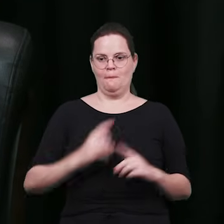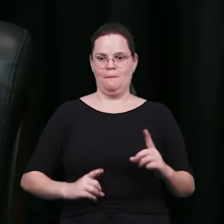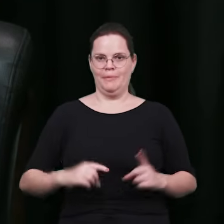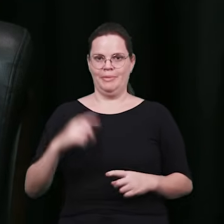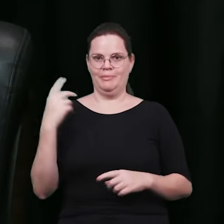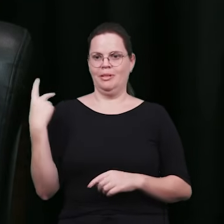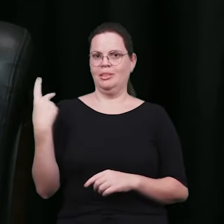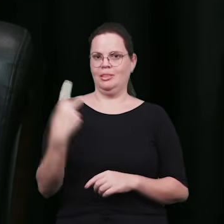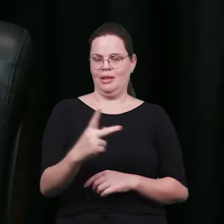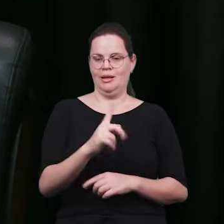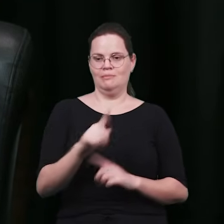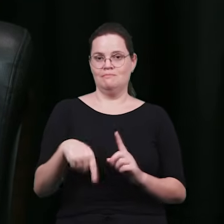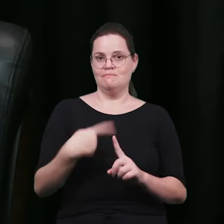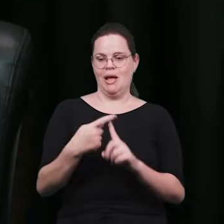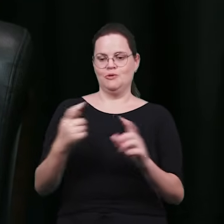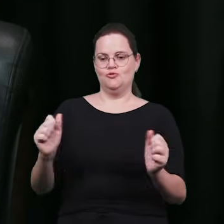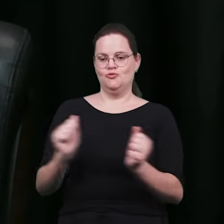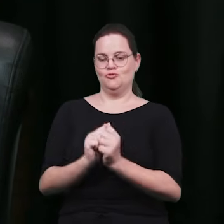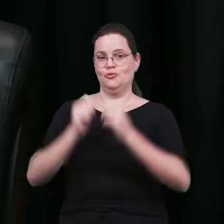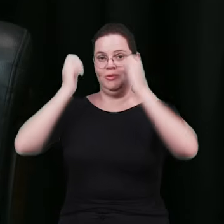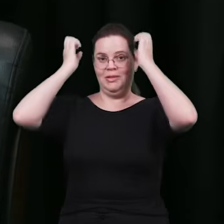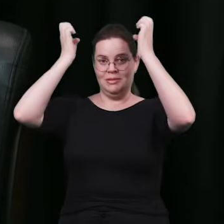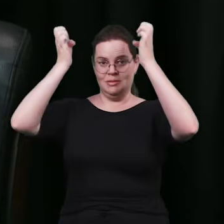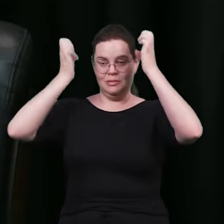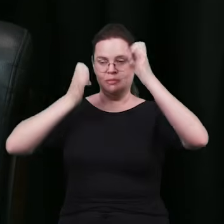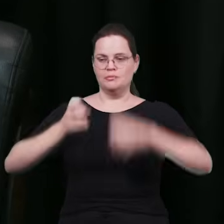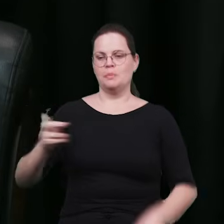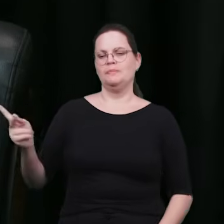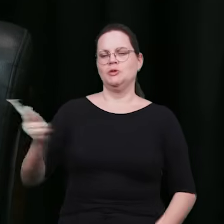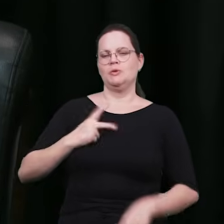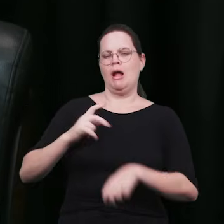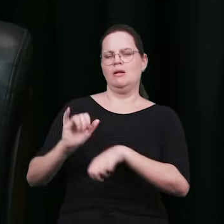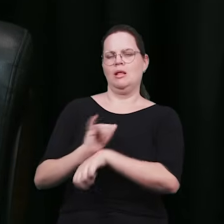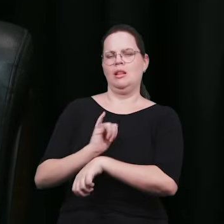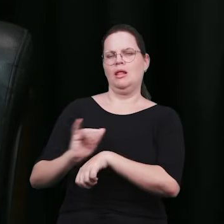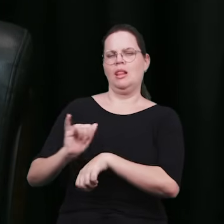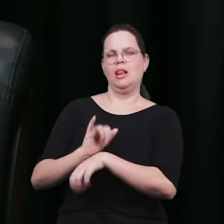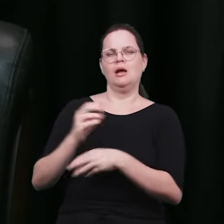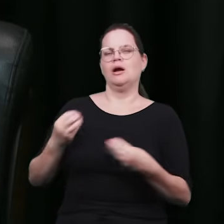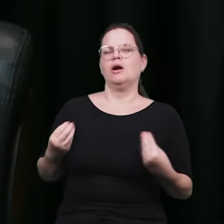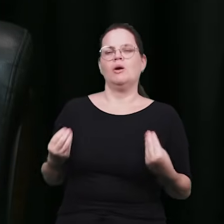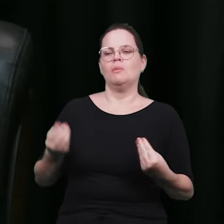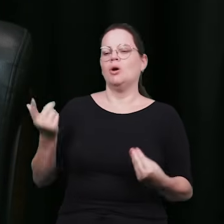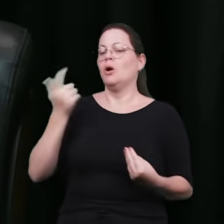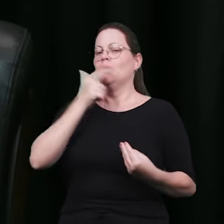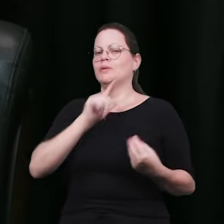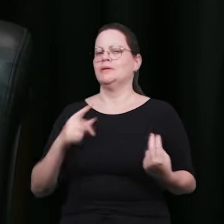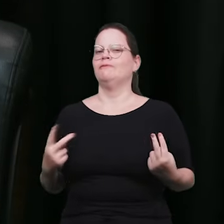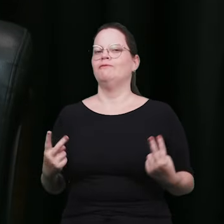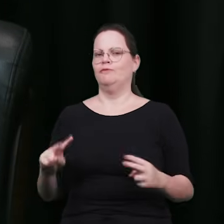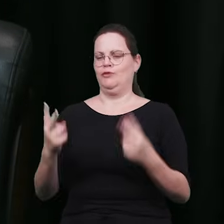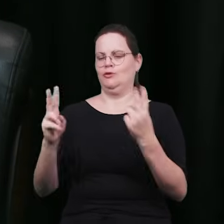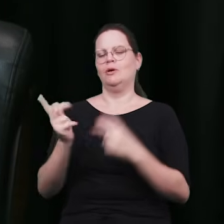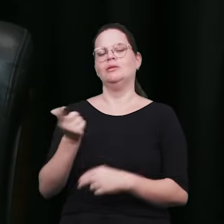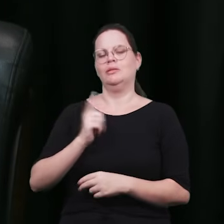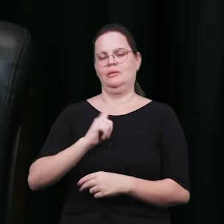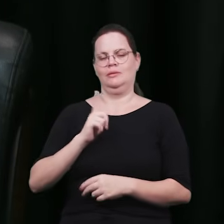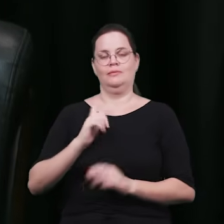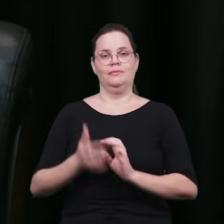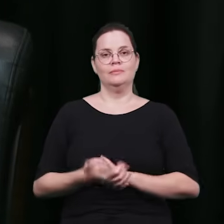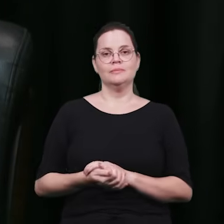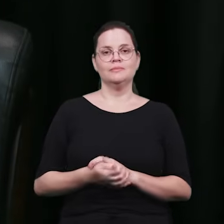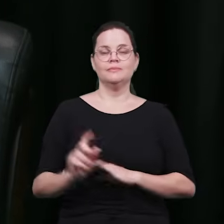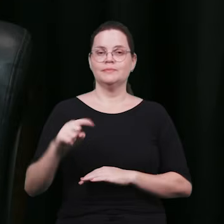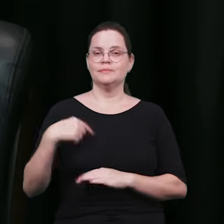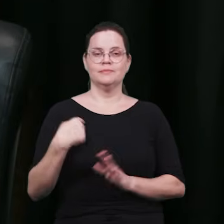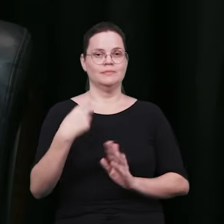Esté, eles se utilizaram de alguns recursos para alcançarem a vitória. Vamos deixar um texto aqui da palavra